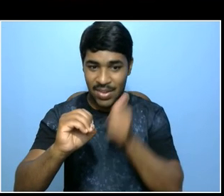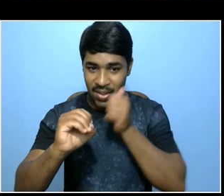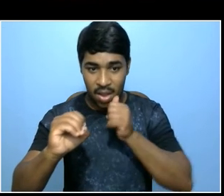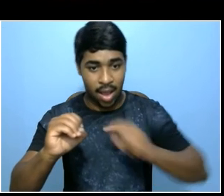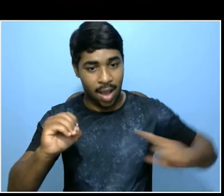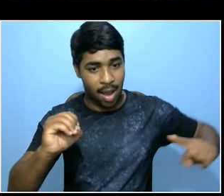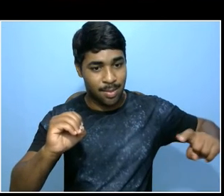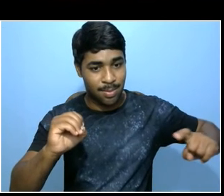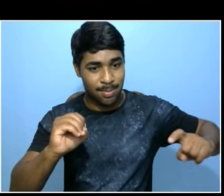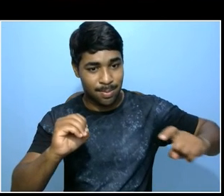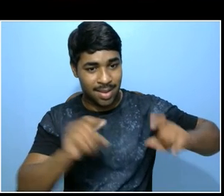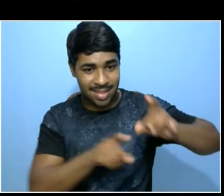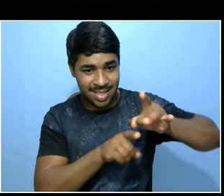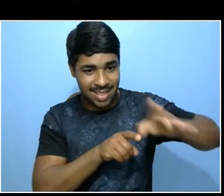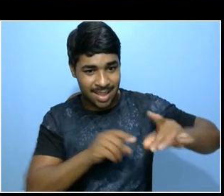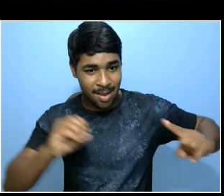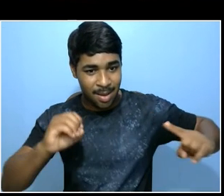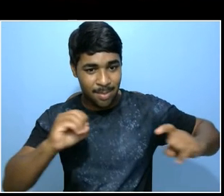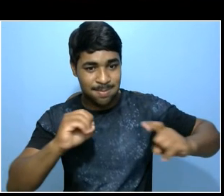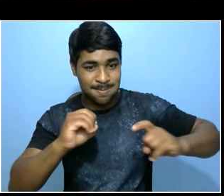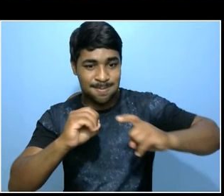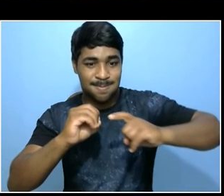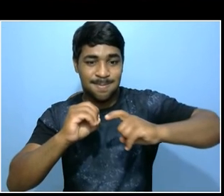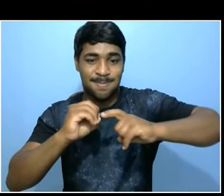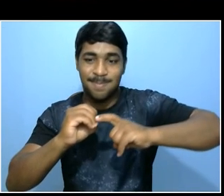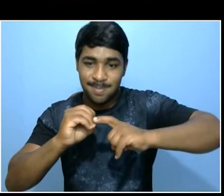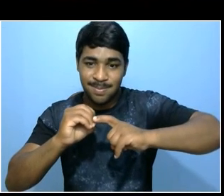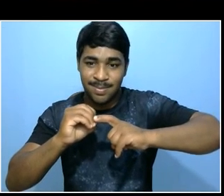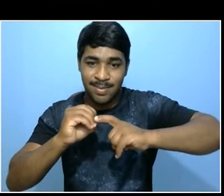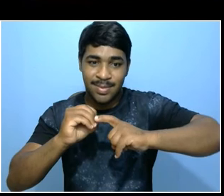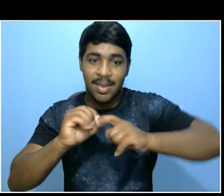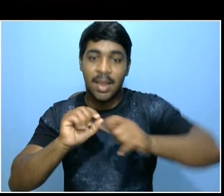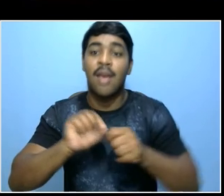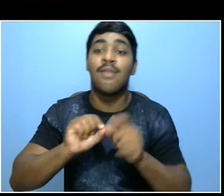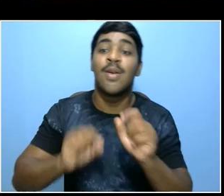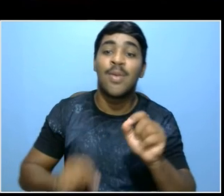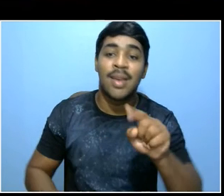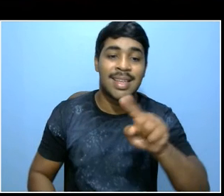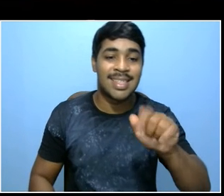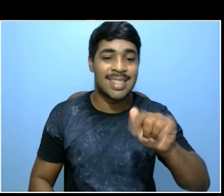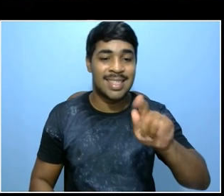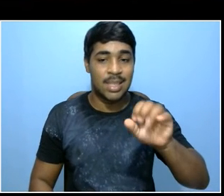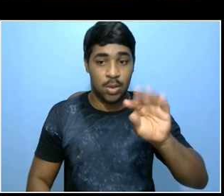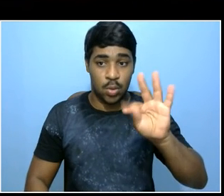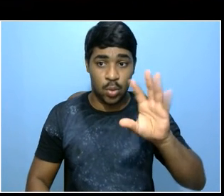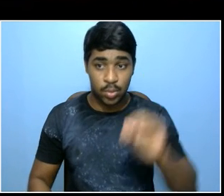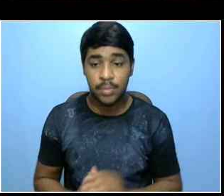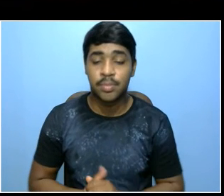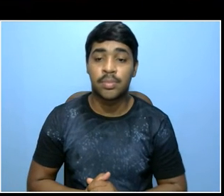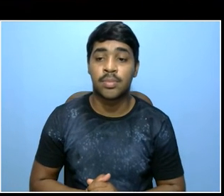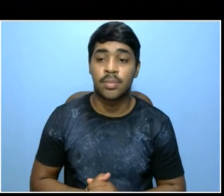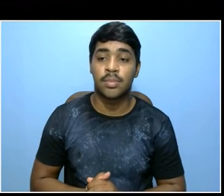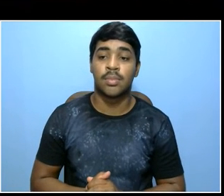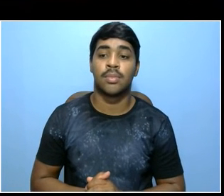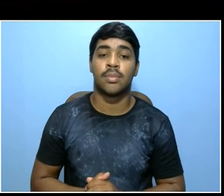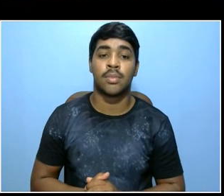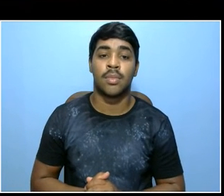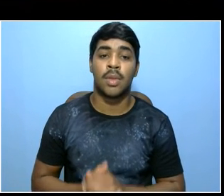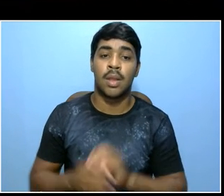uma célula, tá? Depois disso aqui, que ela é chamada de célula-ovo ou zigoto. A fecundação, gente, ela pode